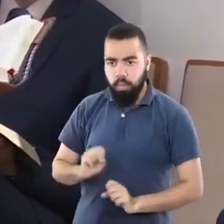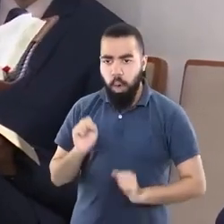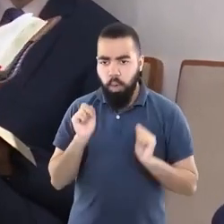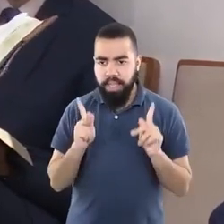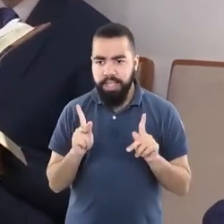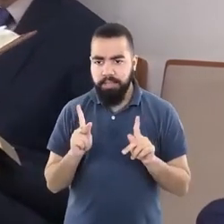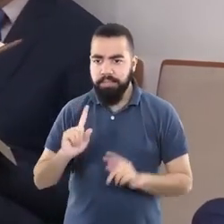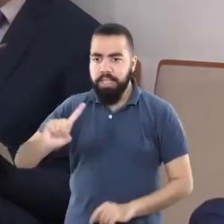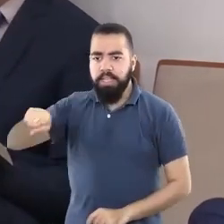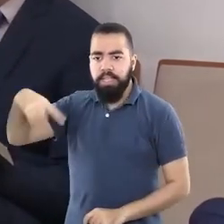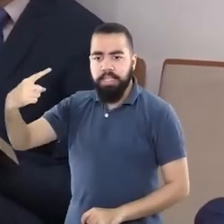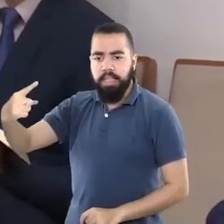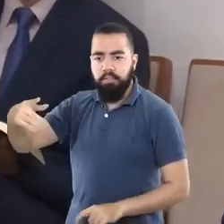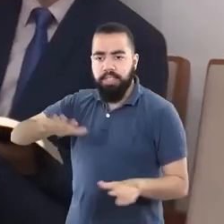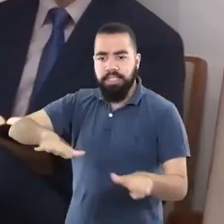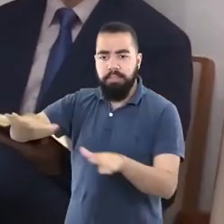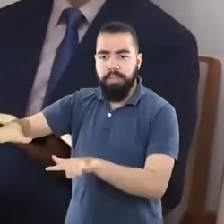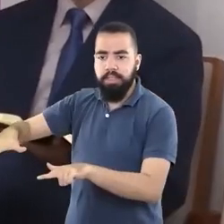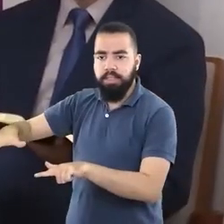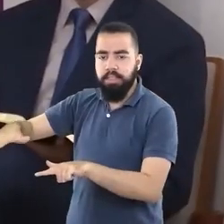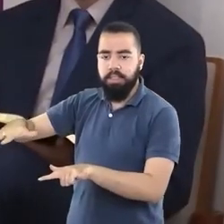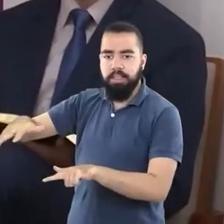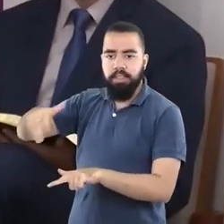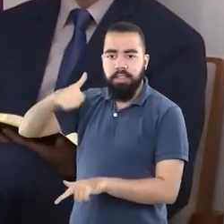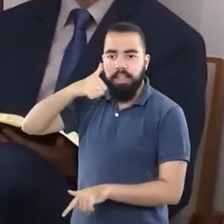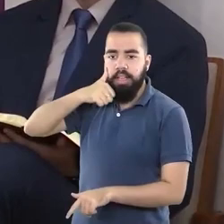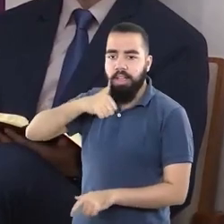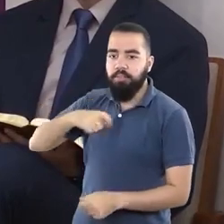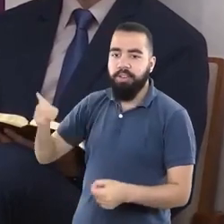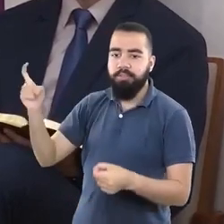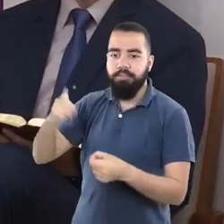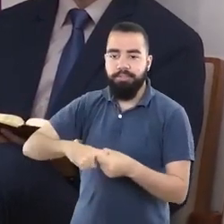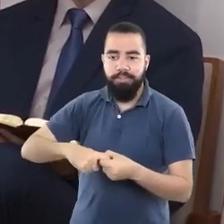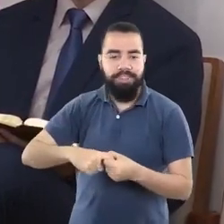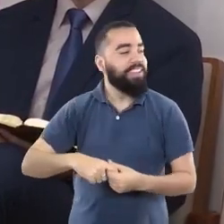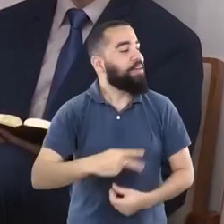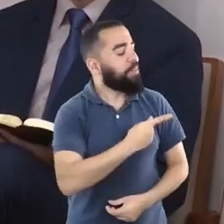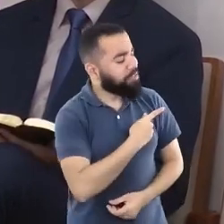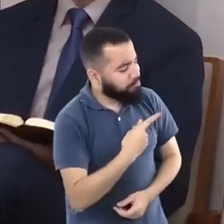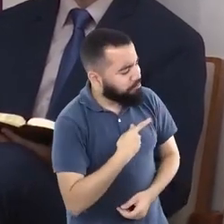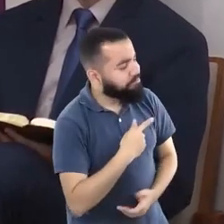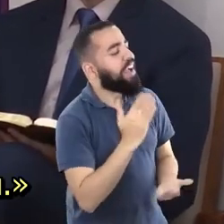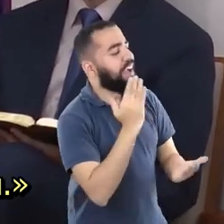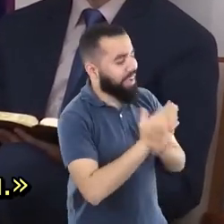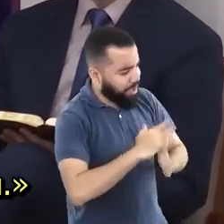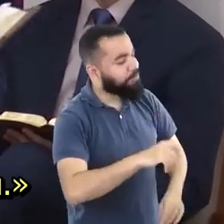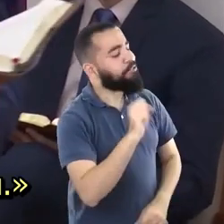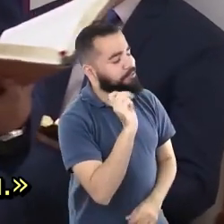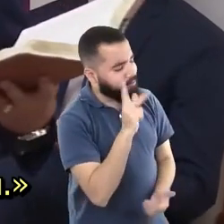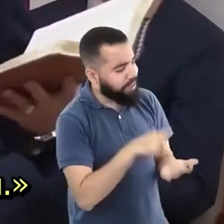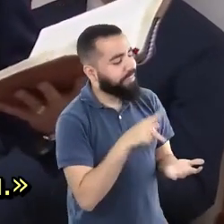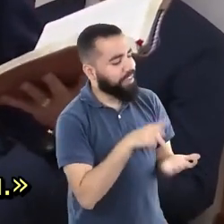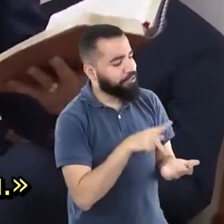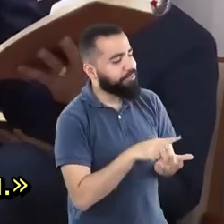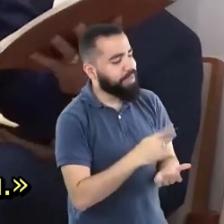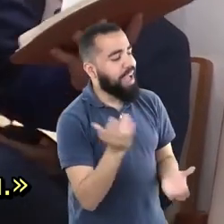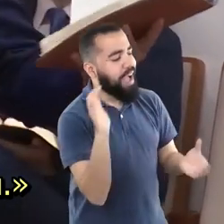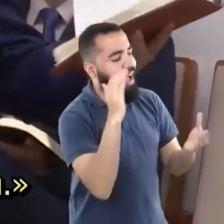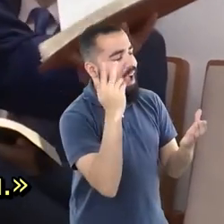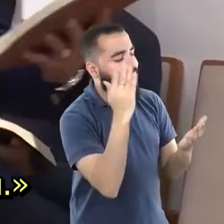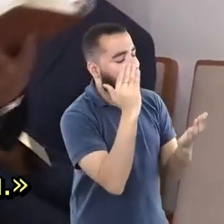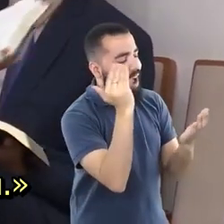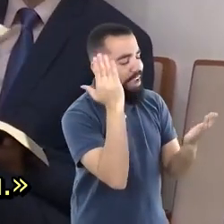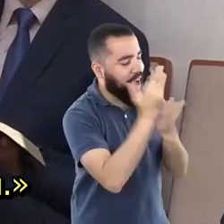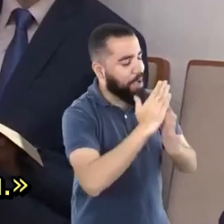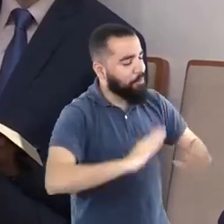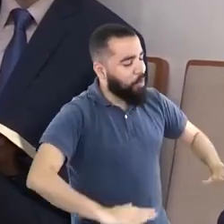E voltou. Pastor, acabou mesmo a vontade de divorciar. Deus está fazendo algo maravilhoso